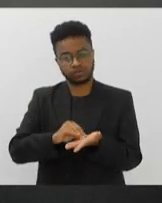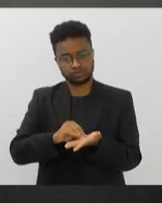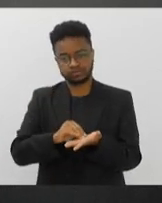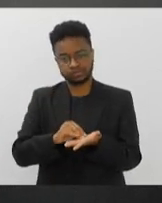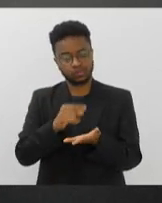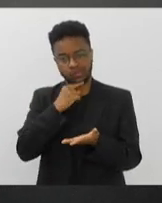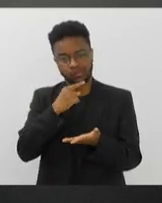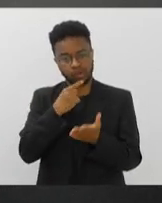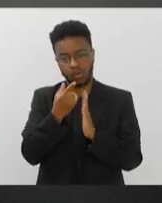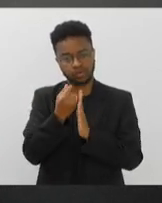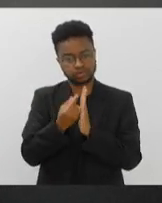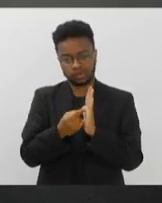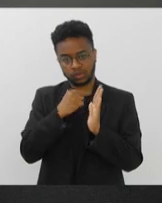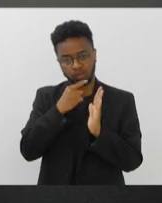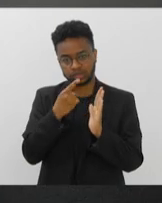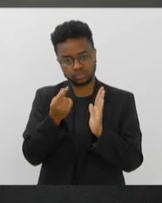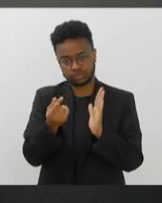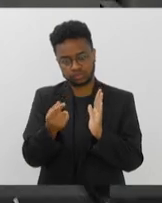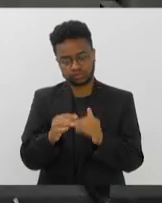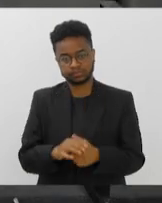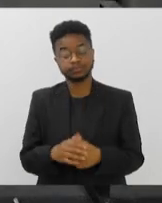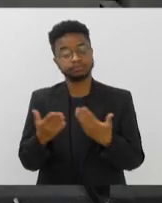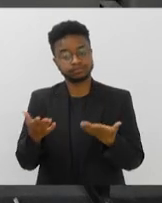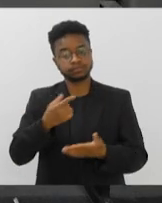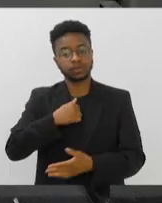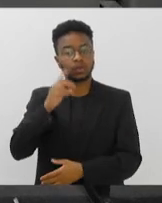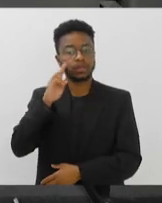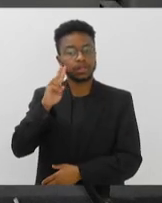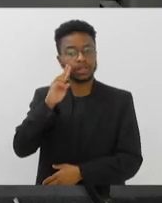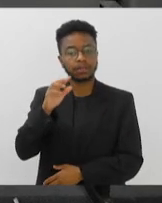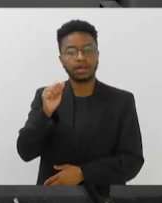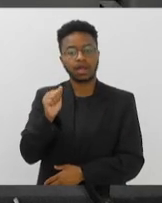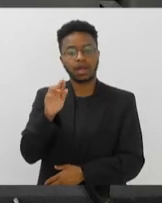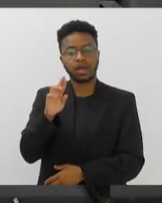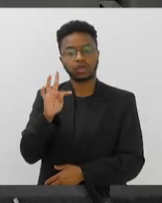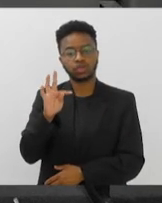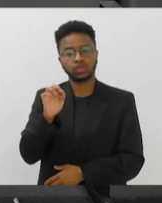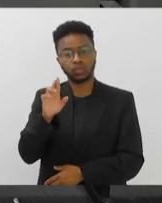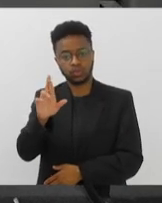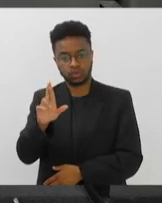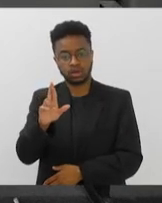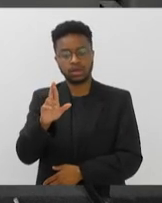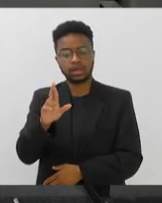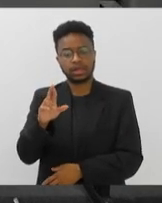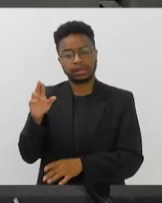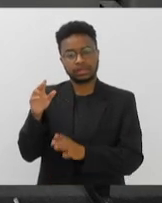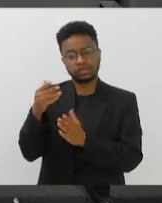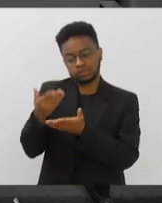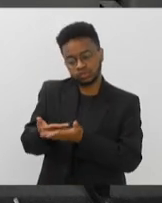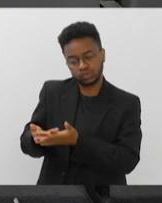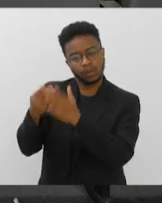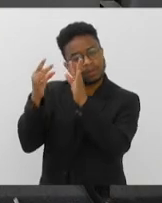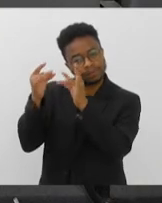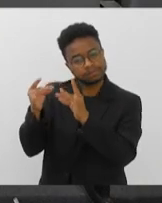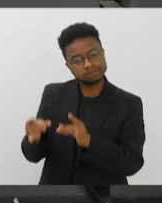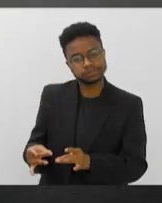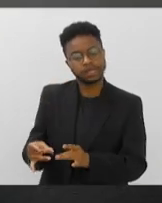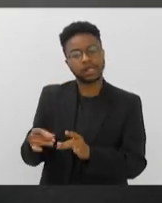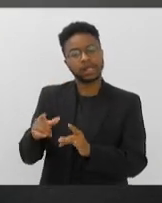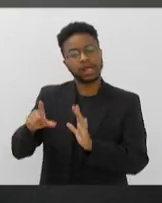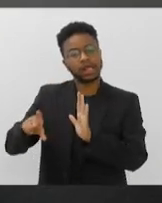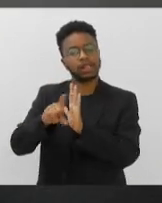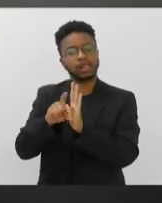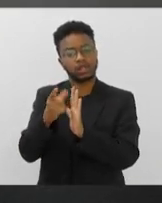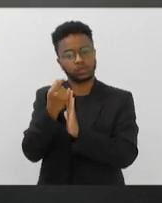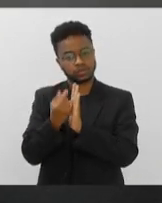orçamento para isso e a Eu lembro que o Dr Artur destrinchou a lei do orçamento porque isso é um